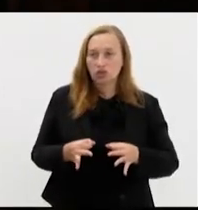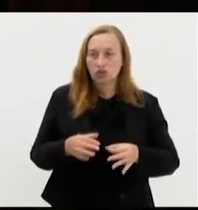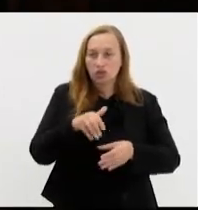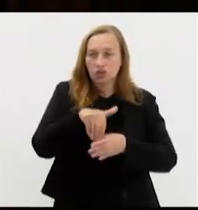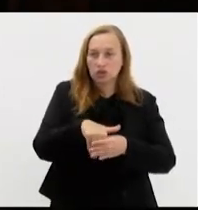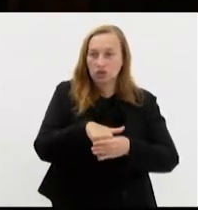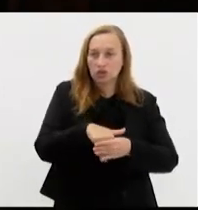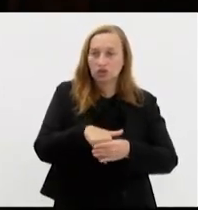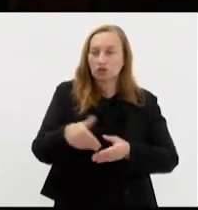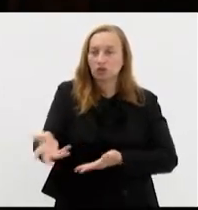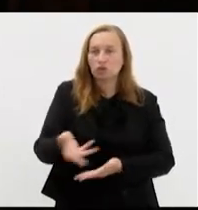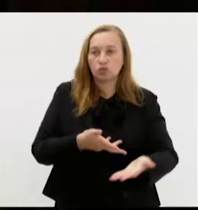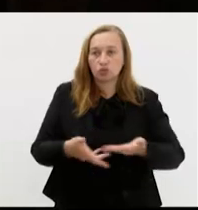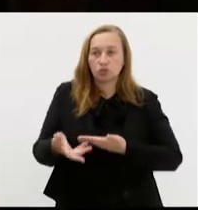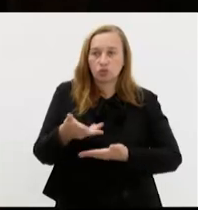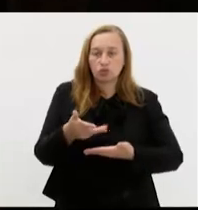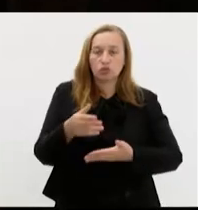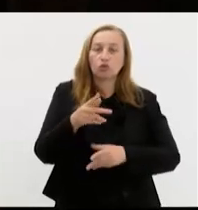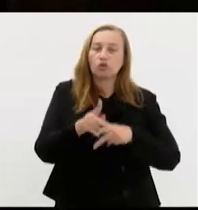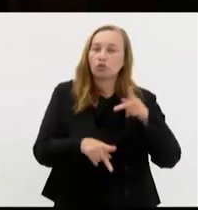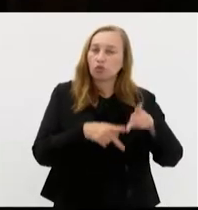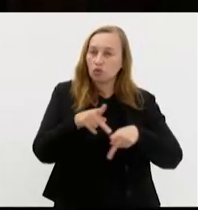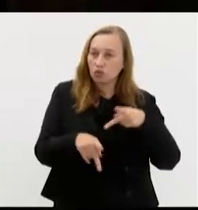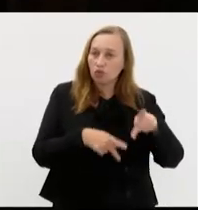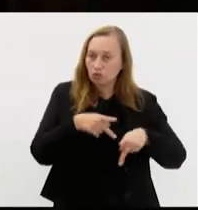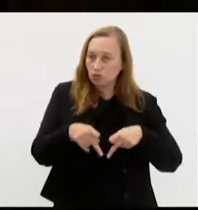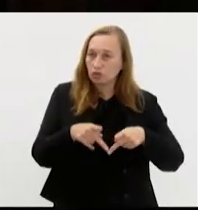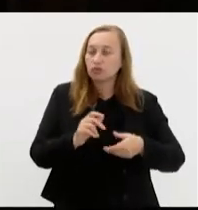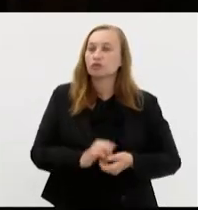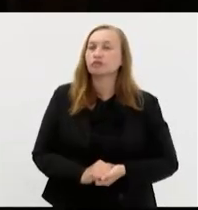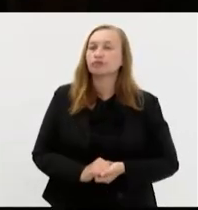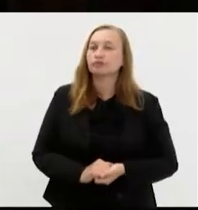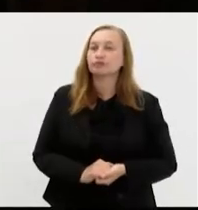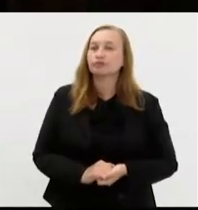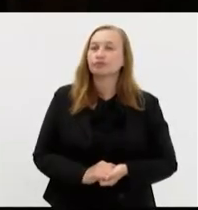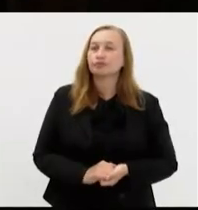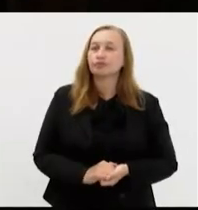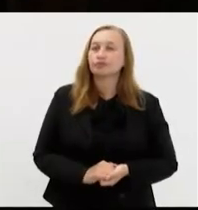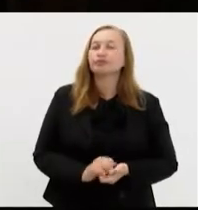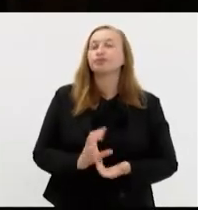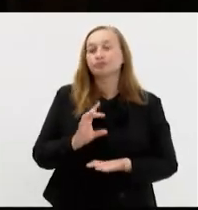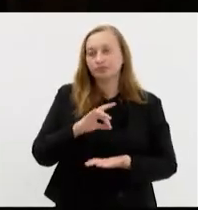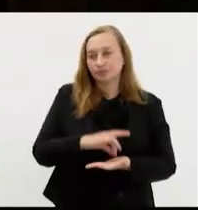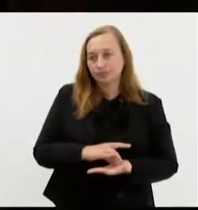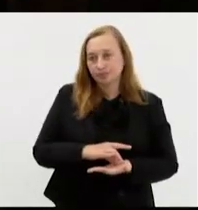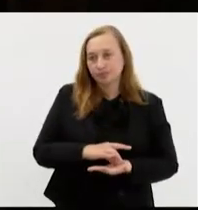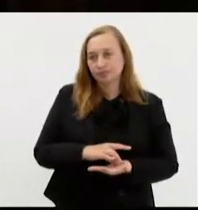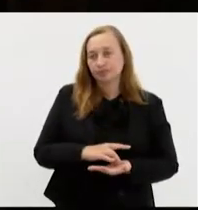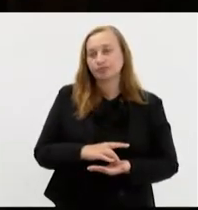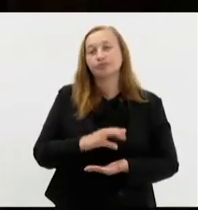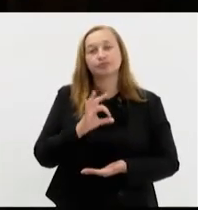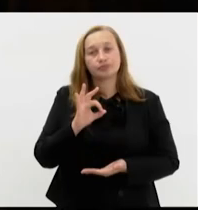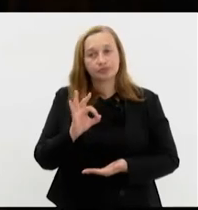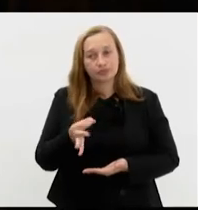do Povo com o povo e para o povo se faz real e